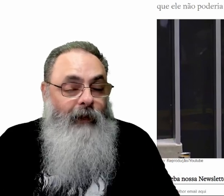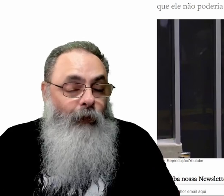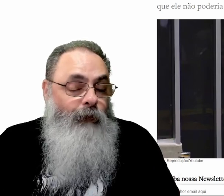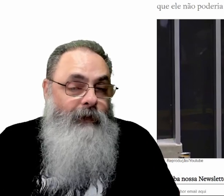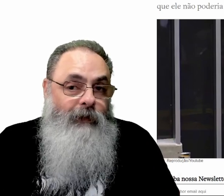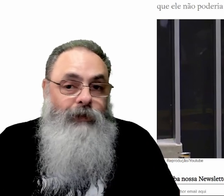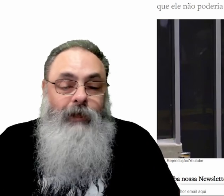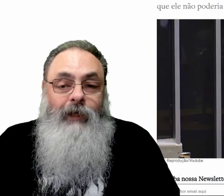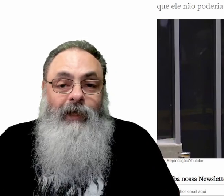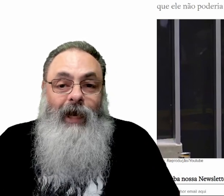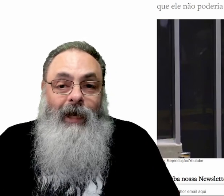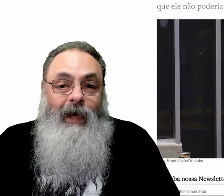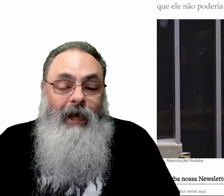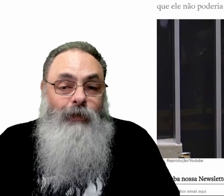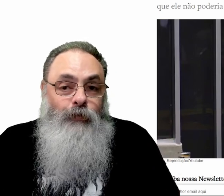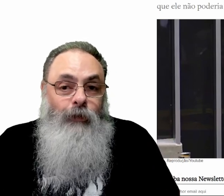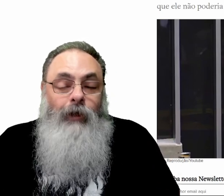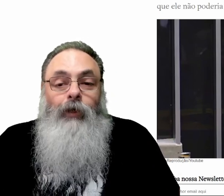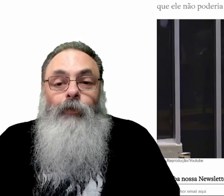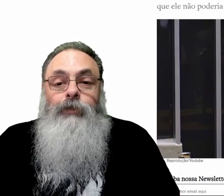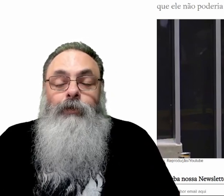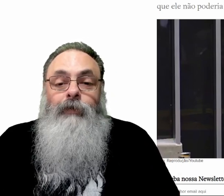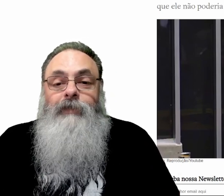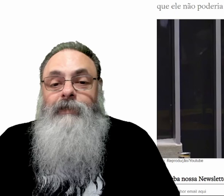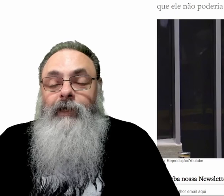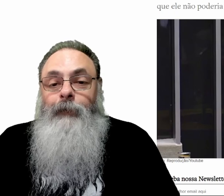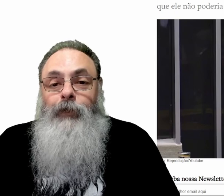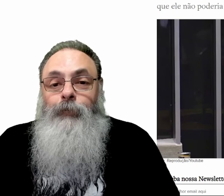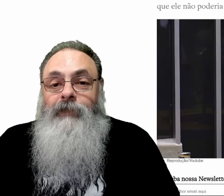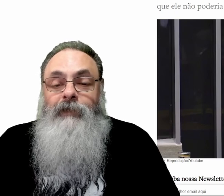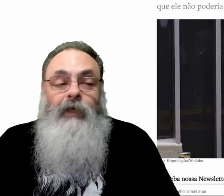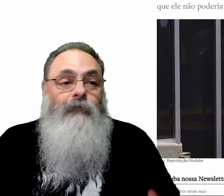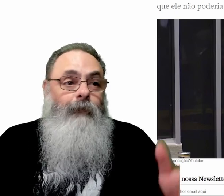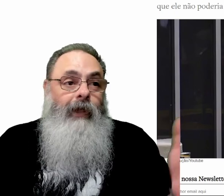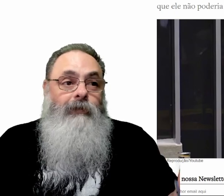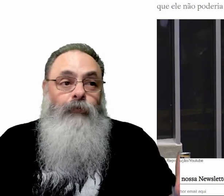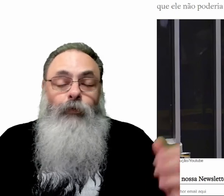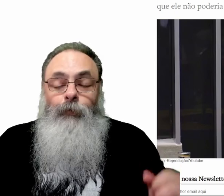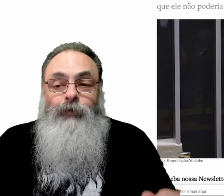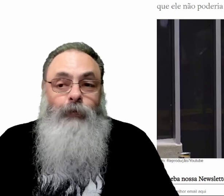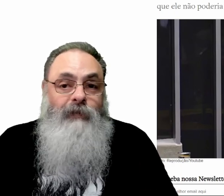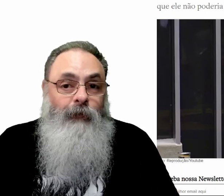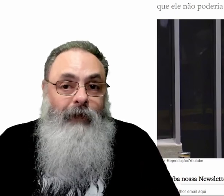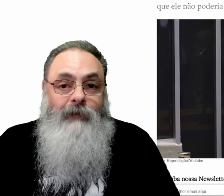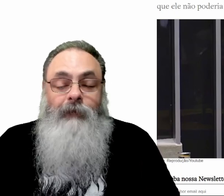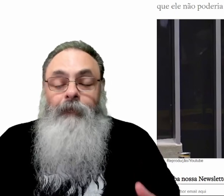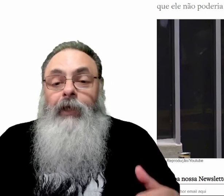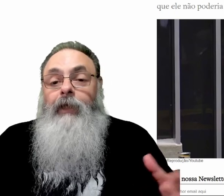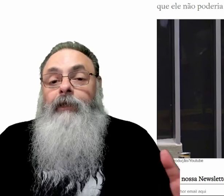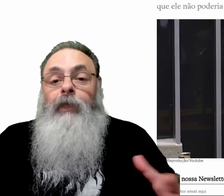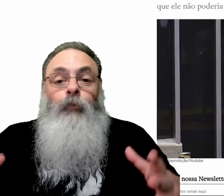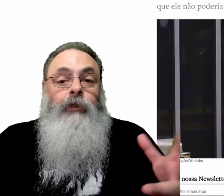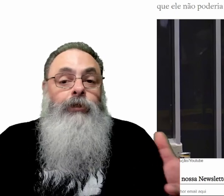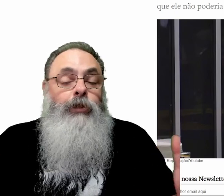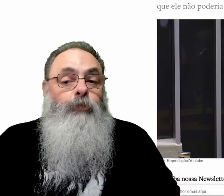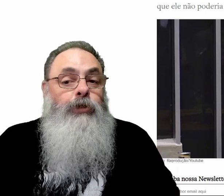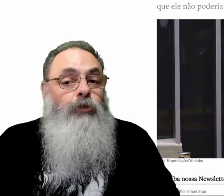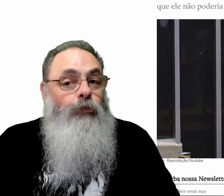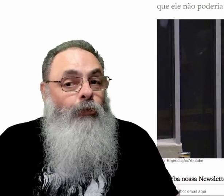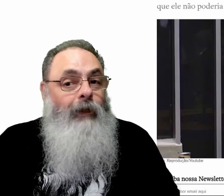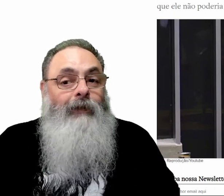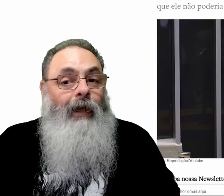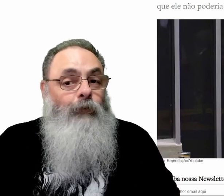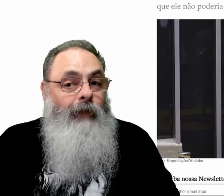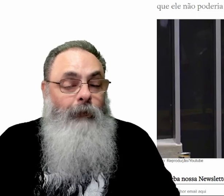teatral assim de criar caso onde não necessariamente precisava Esse foi uma situação dessa tem muita gente